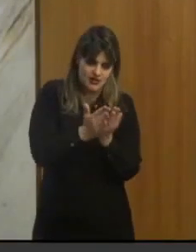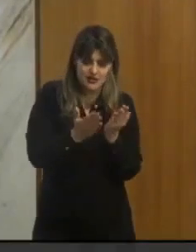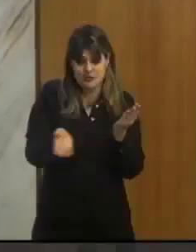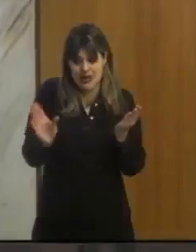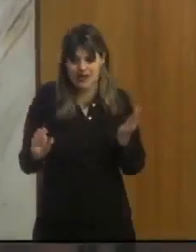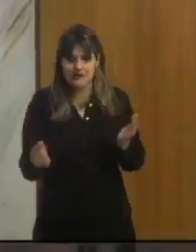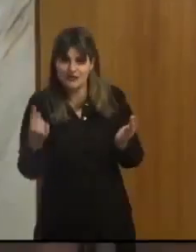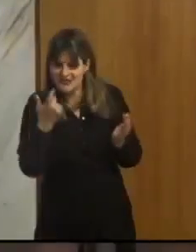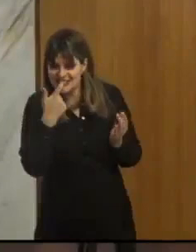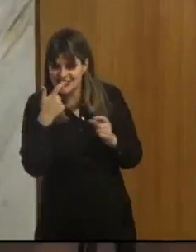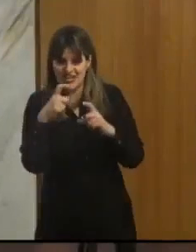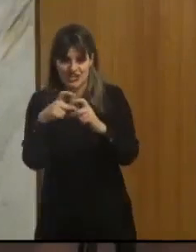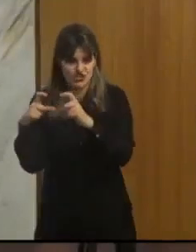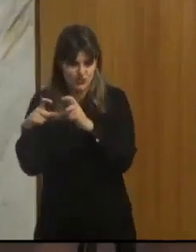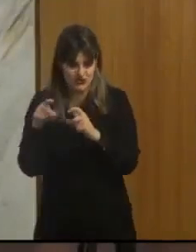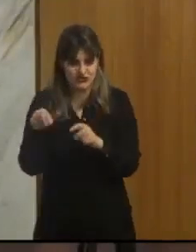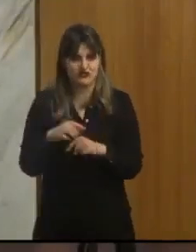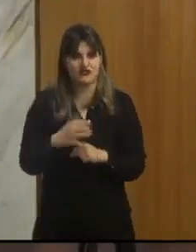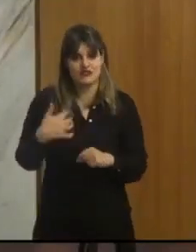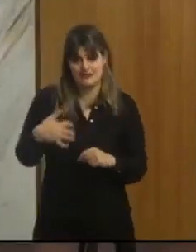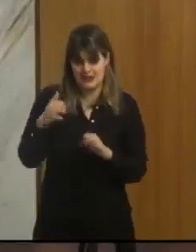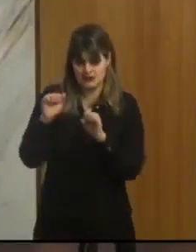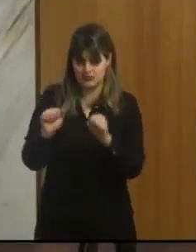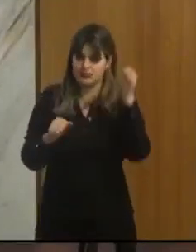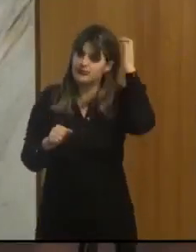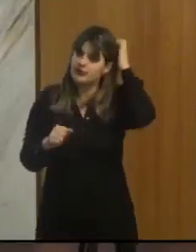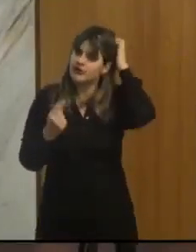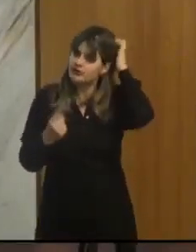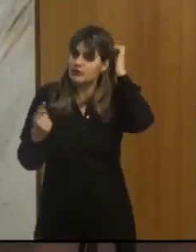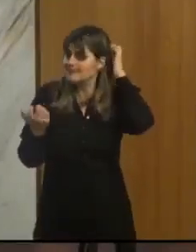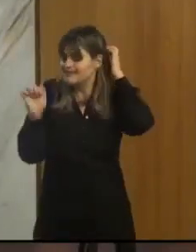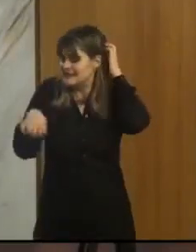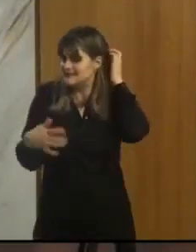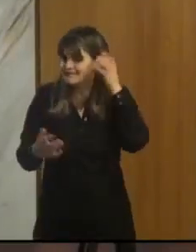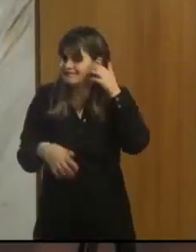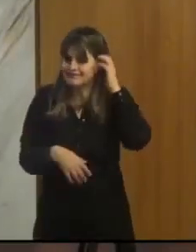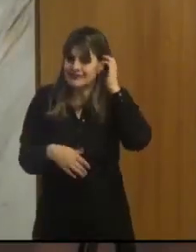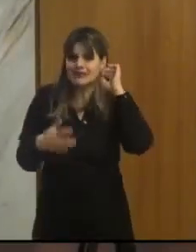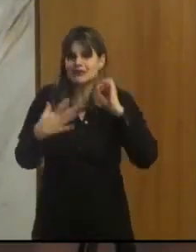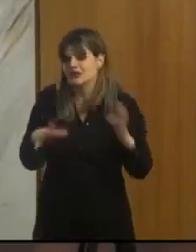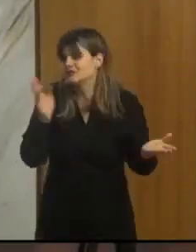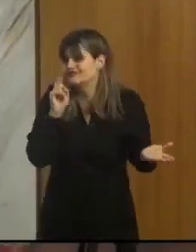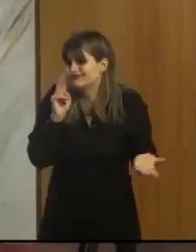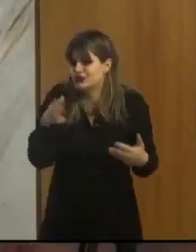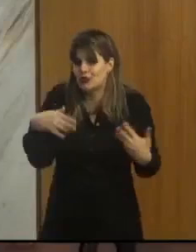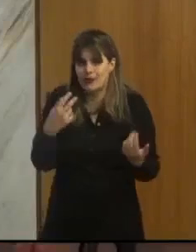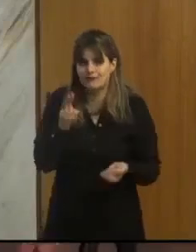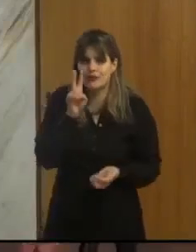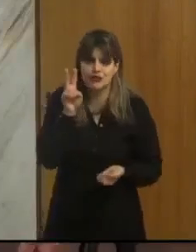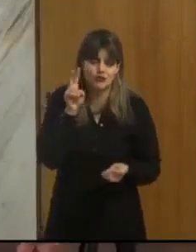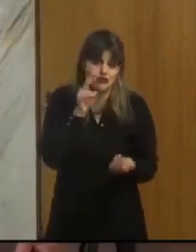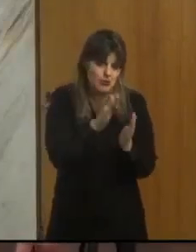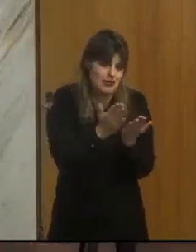os azulejos chilenos, porque sim, pronto. Peço desculpa ao autor